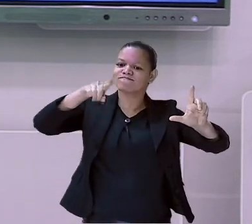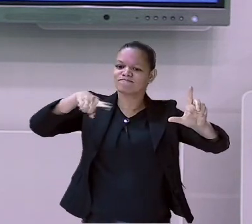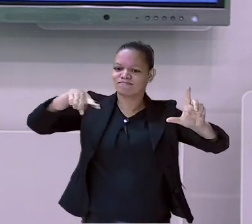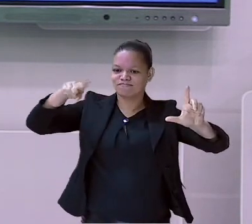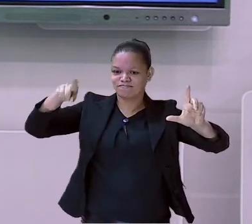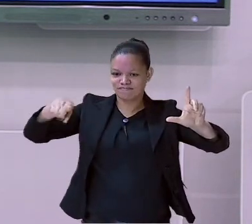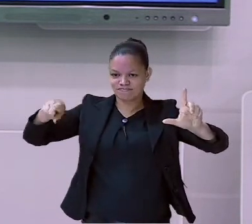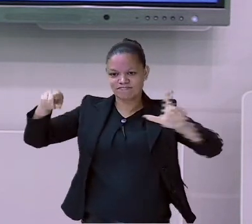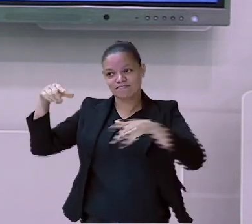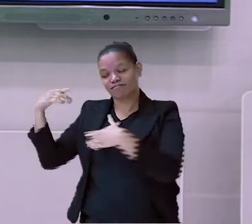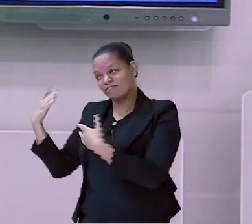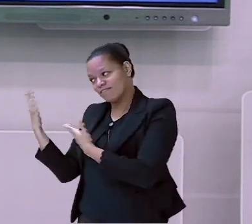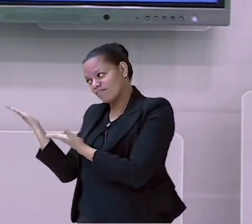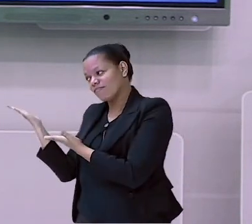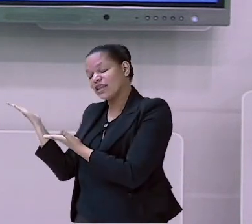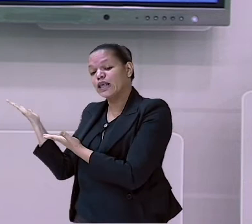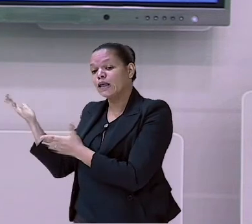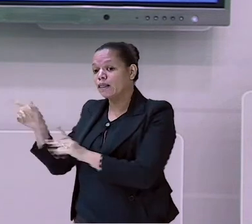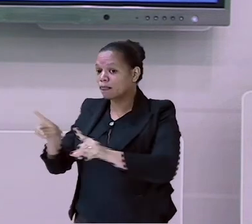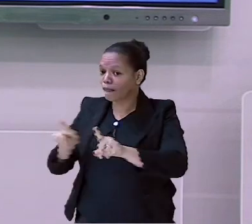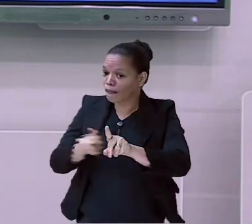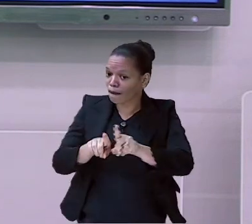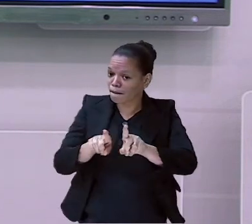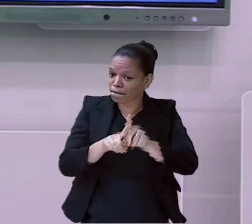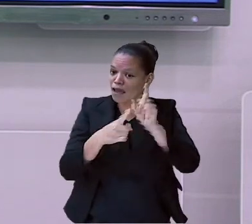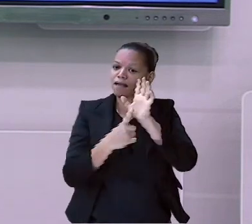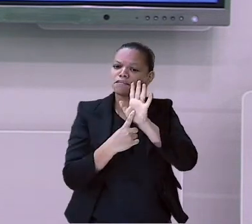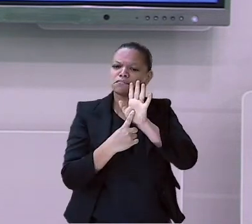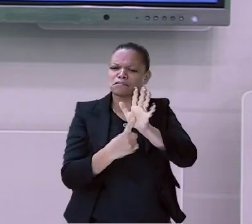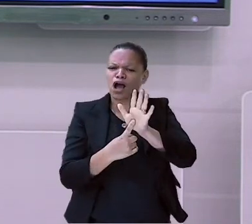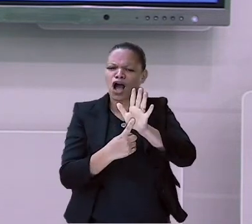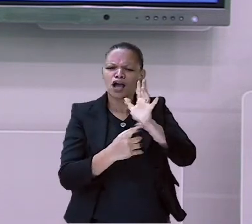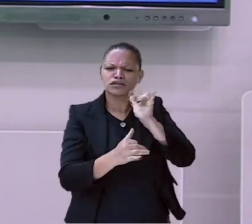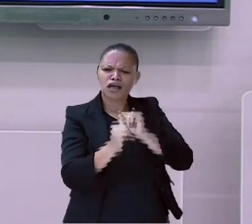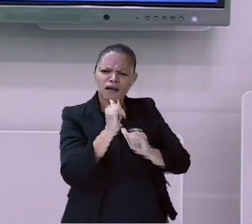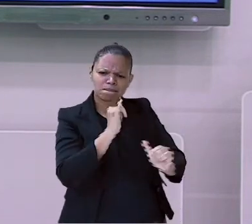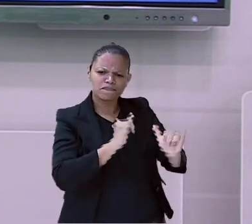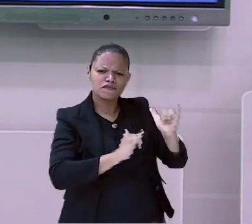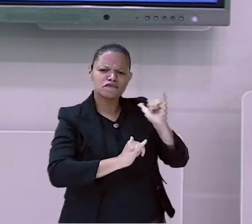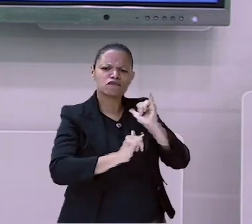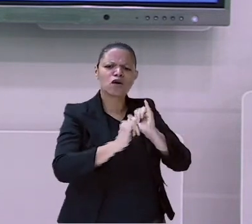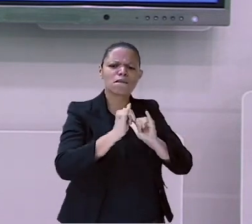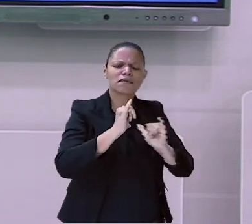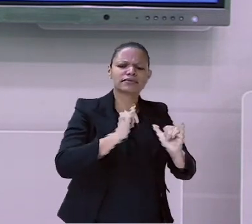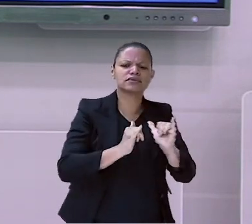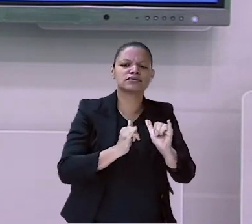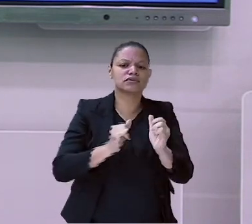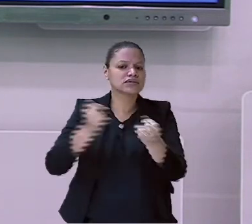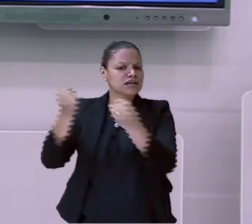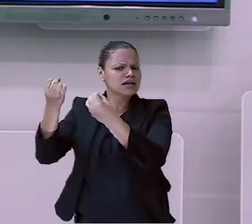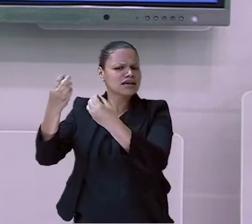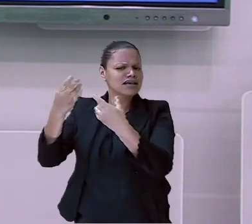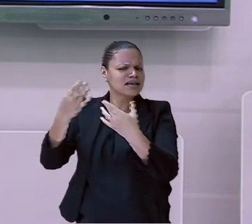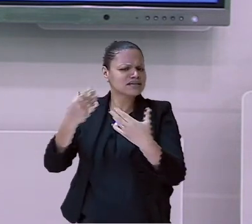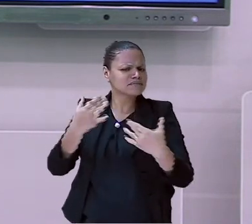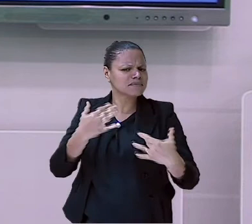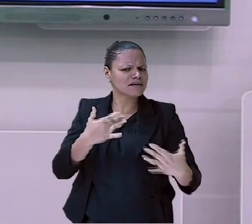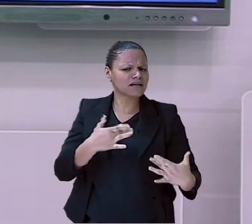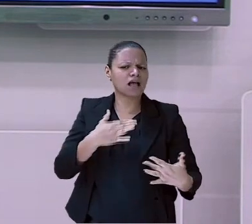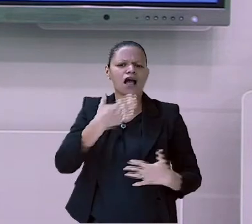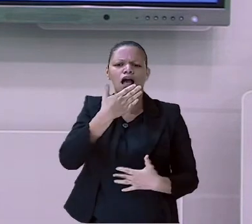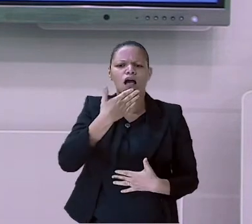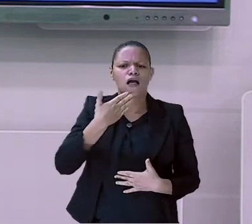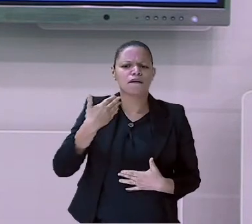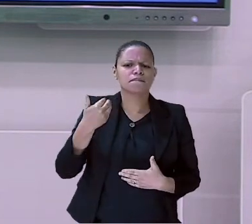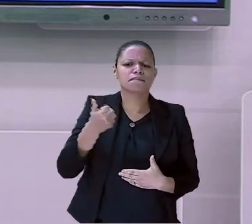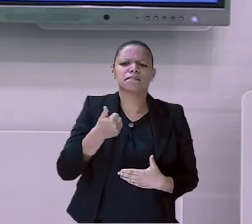da carne, na tabela, mas aqui de uma forma mais autoexplicativa. Como assim? Se